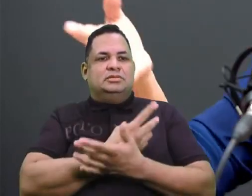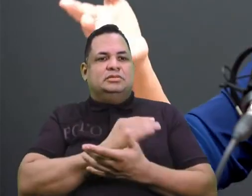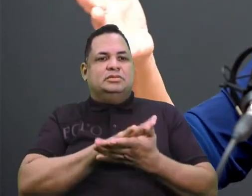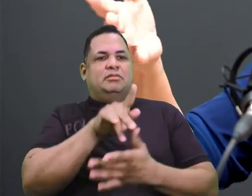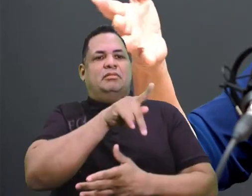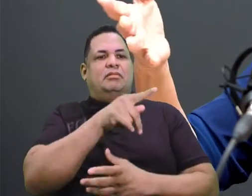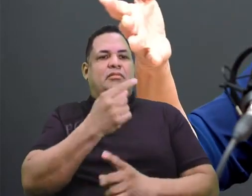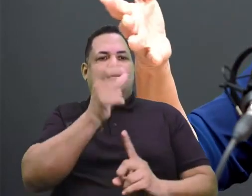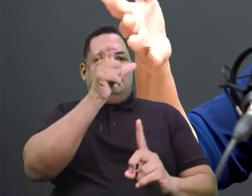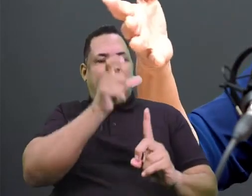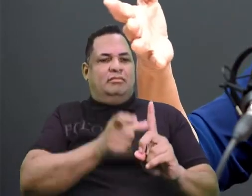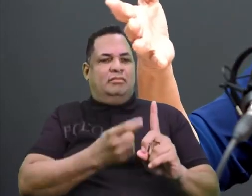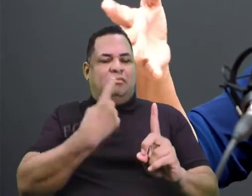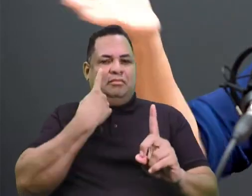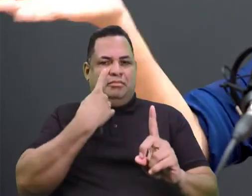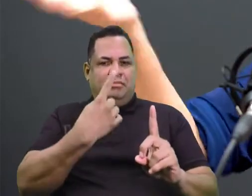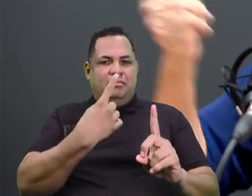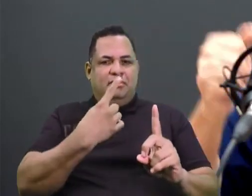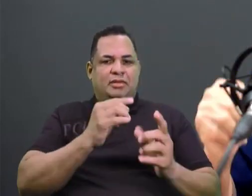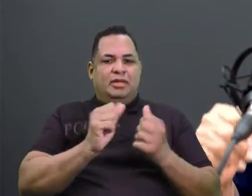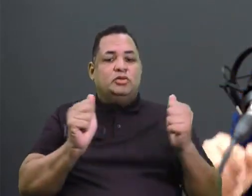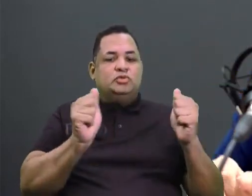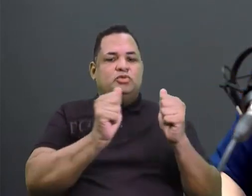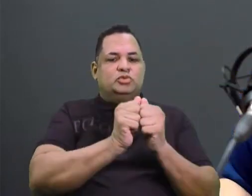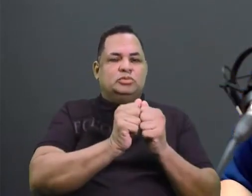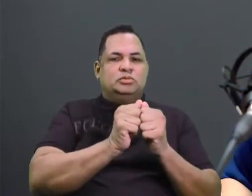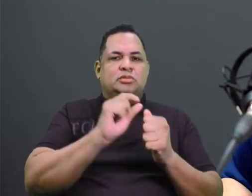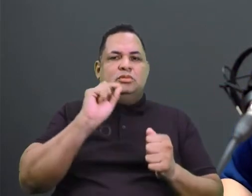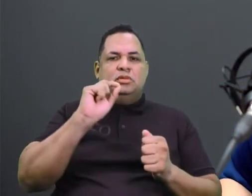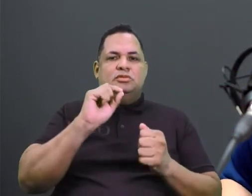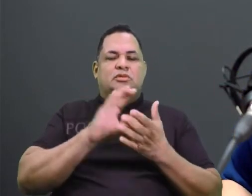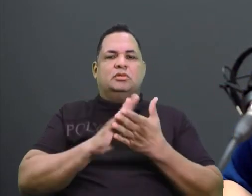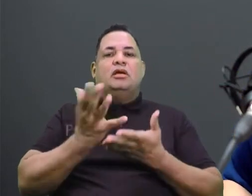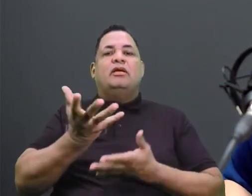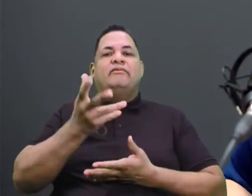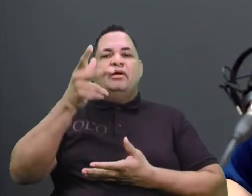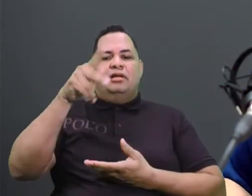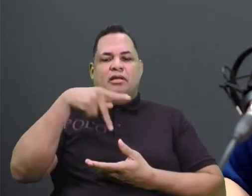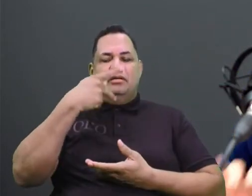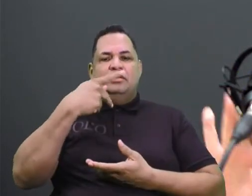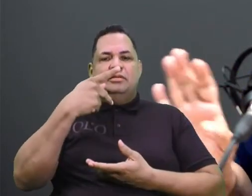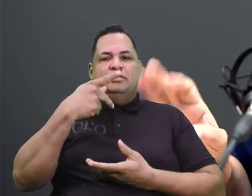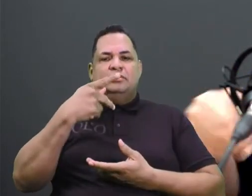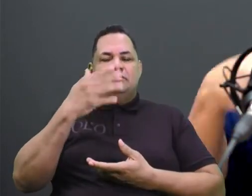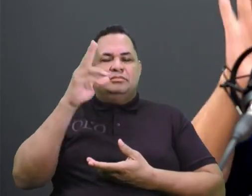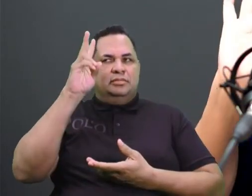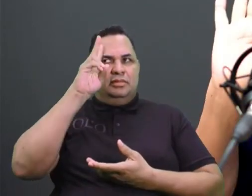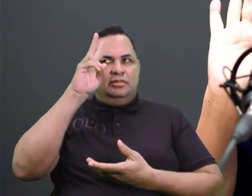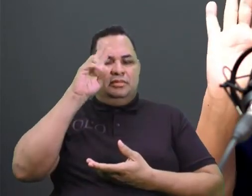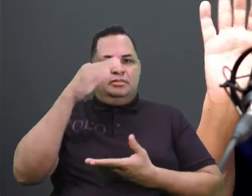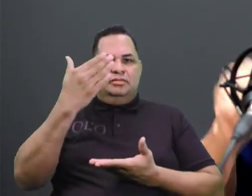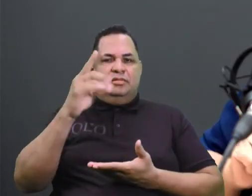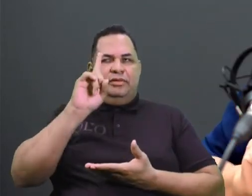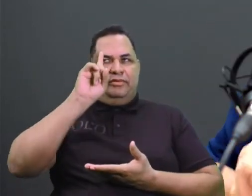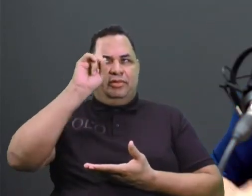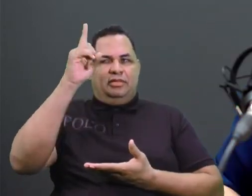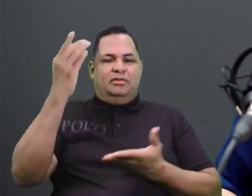fui para o lado dele e disse: o que o senhor quer dizer, professor? Não lembro o que era, vou inventar